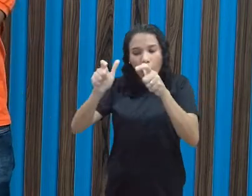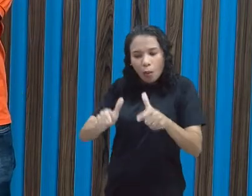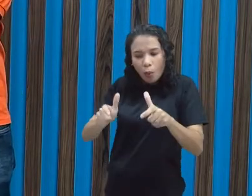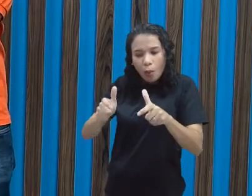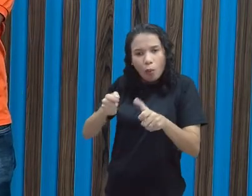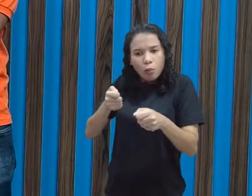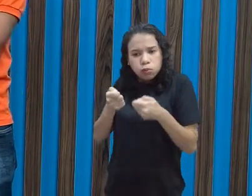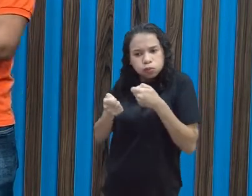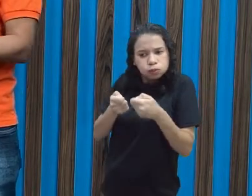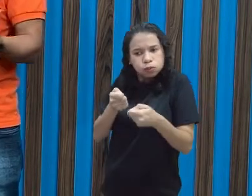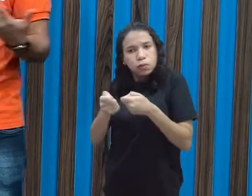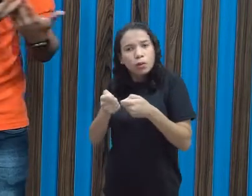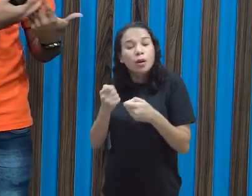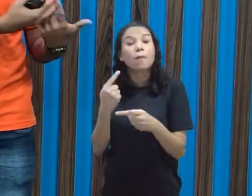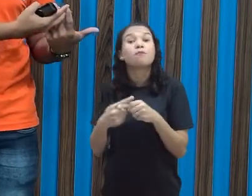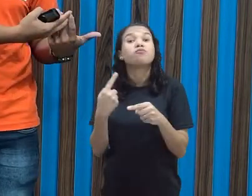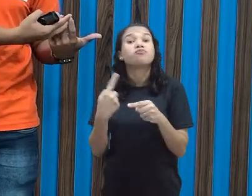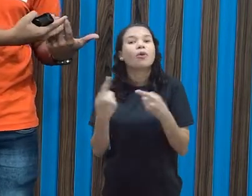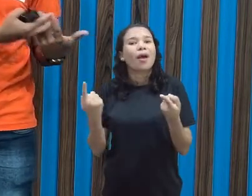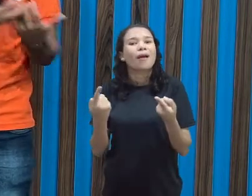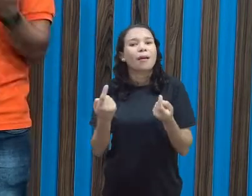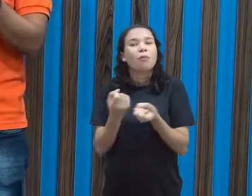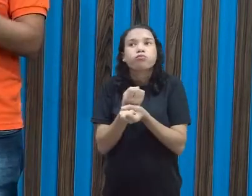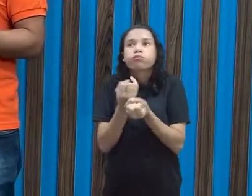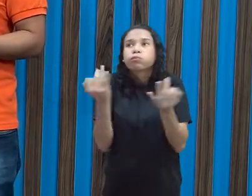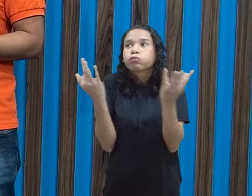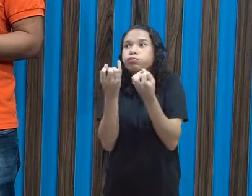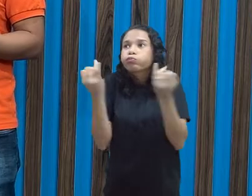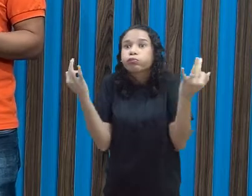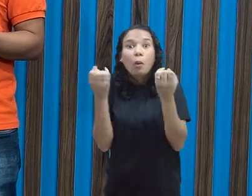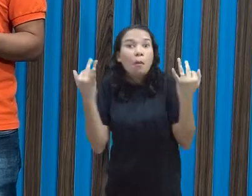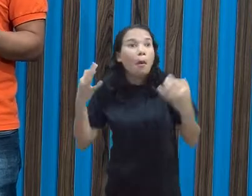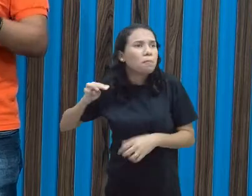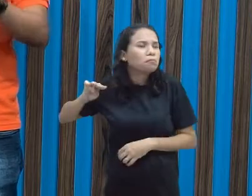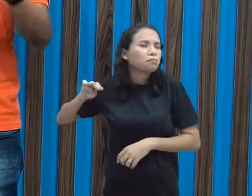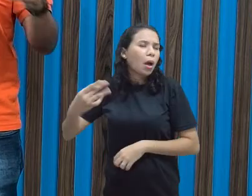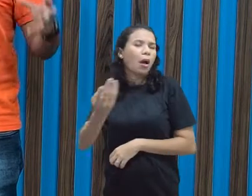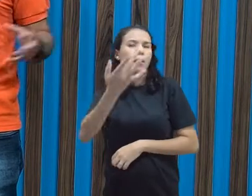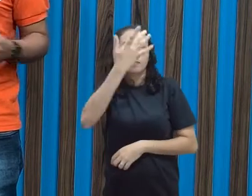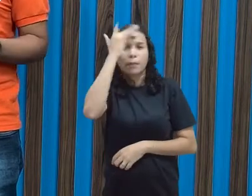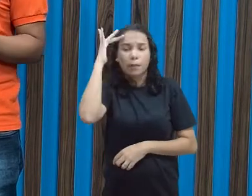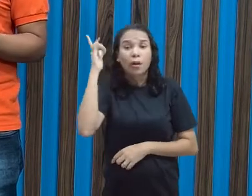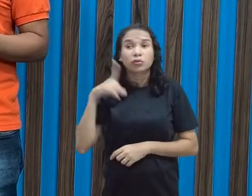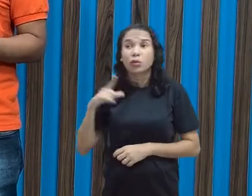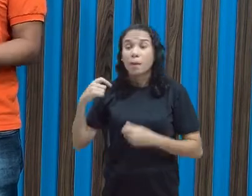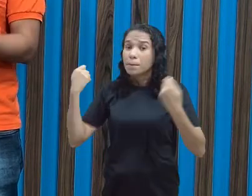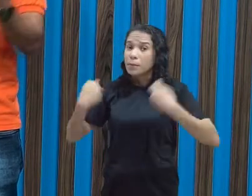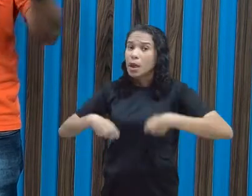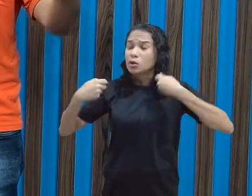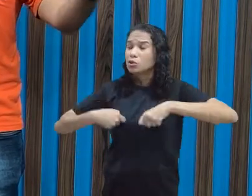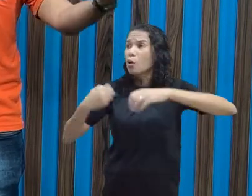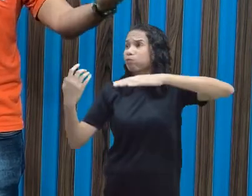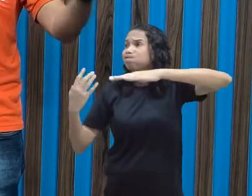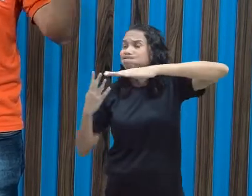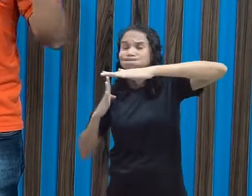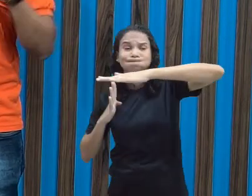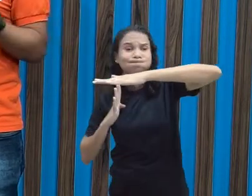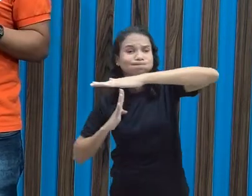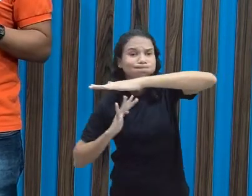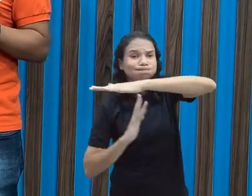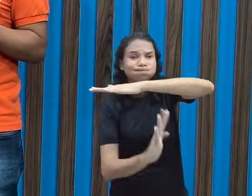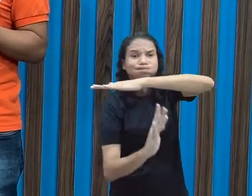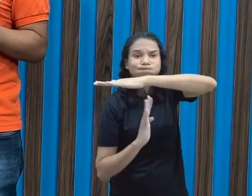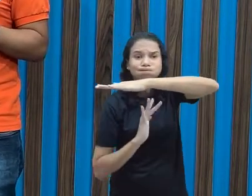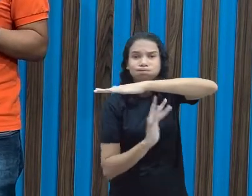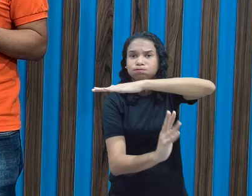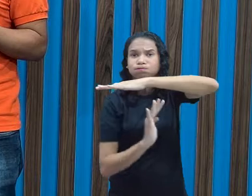Porque já milhões de pessoas deixaram os seus lugares, né, e estão